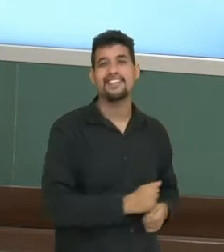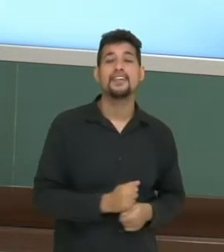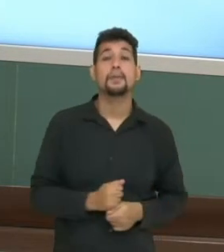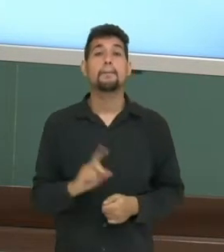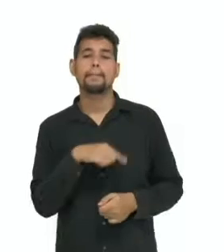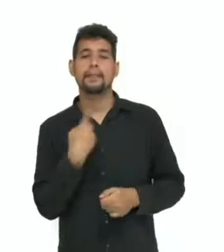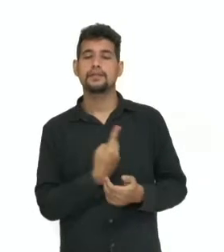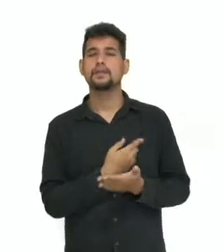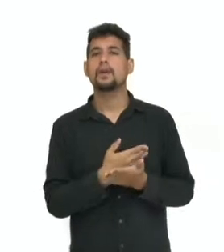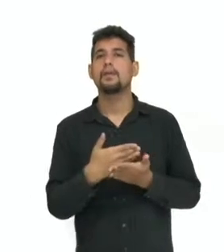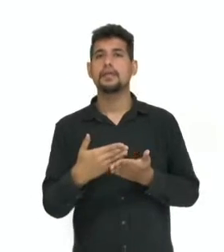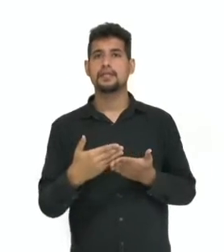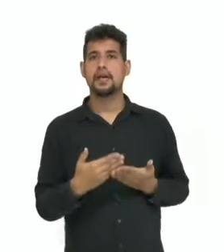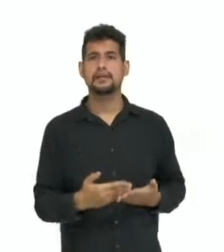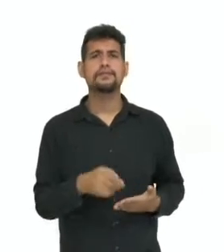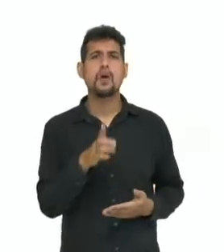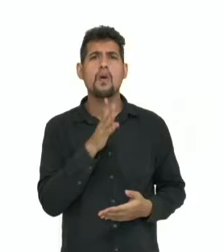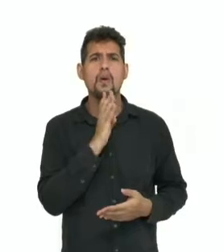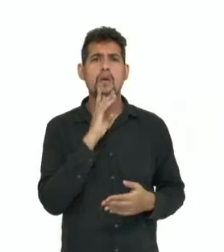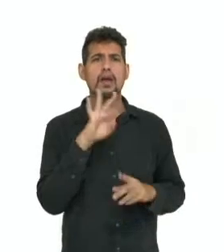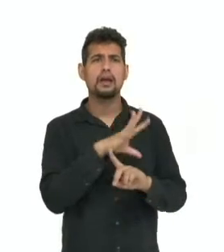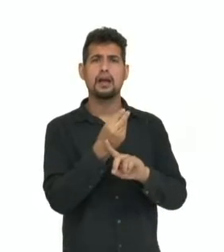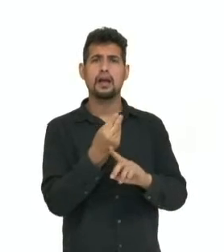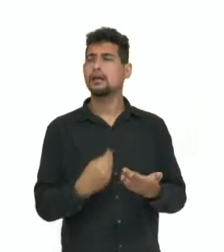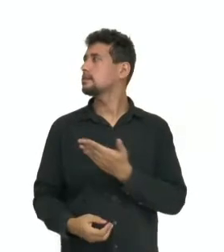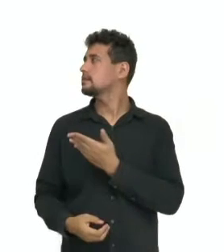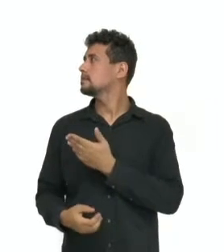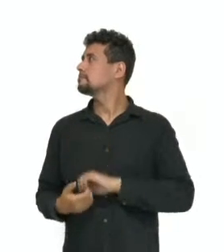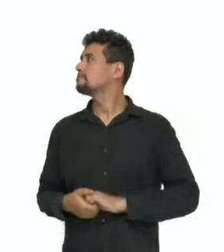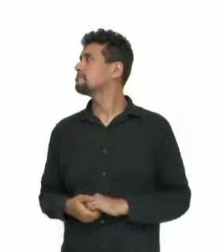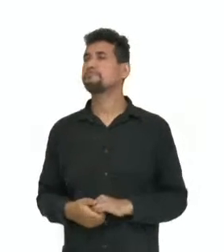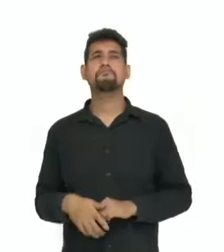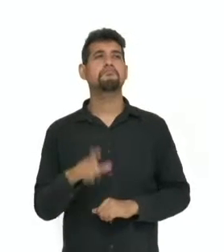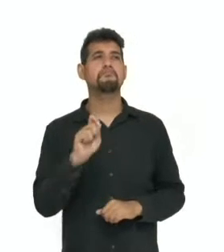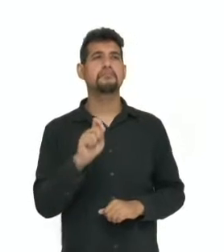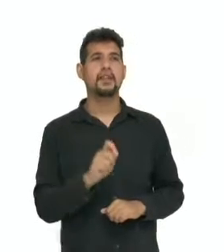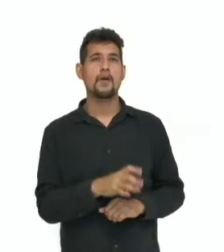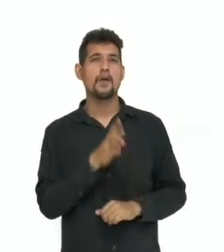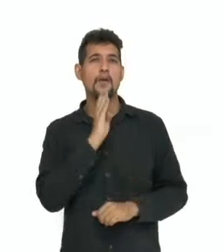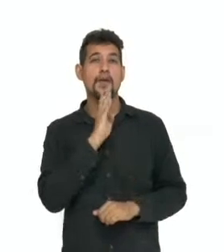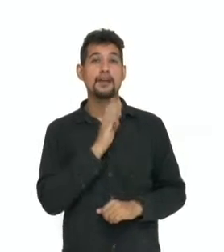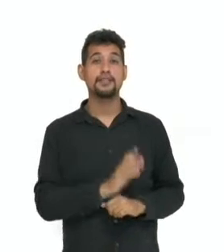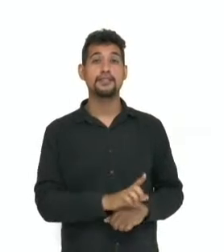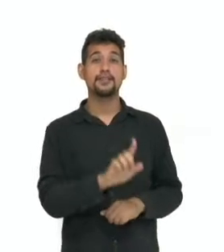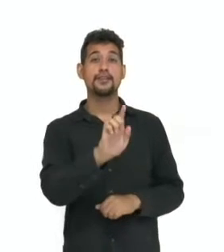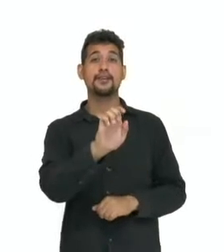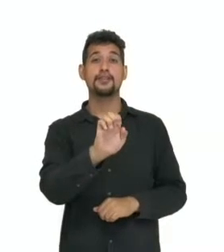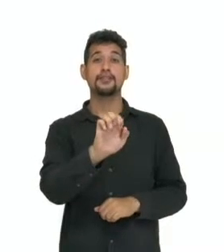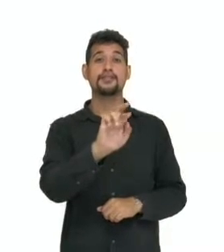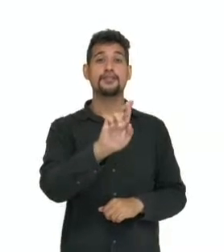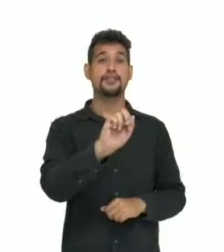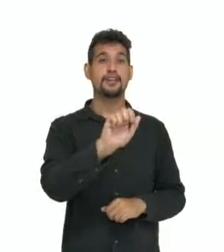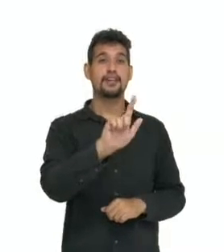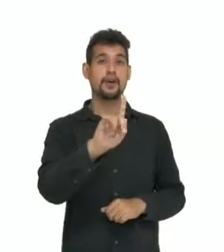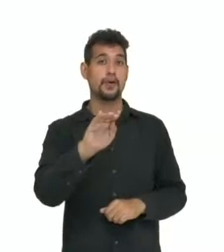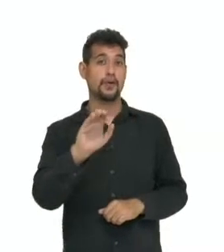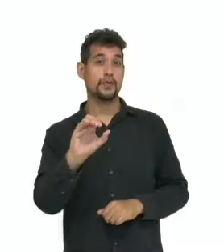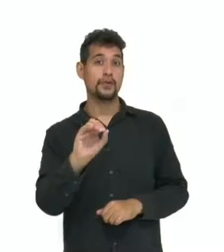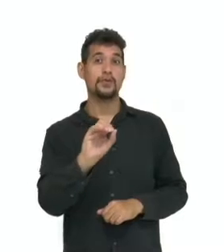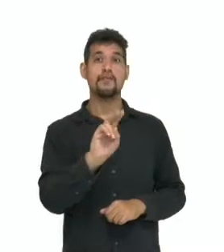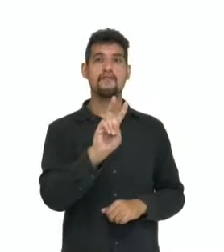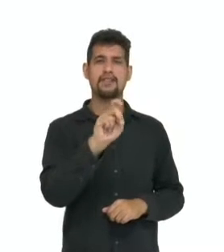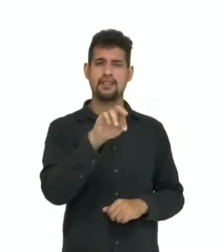gente começar, conhece esses artistas? Sabe quem são? Já ouviu falar de Geraldo Vandré, Gilberto